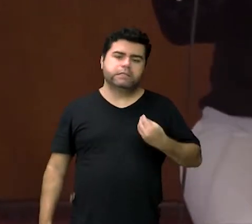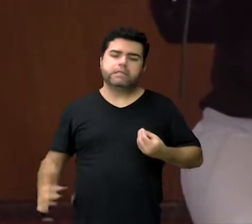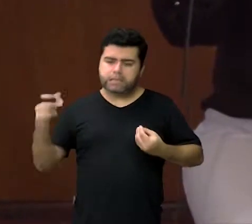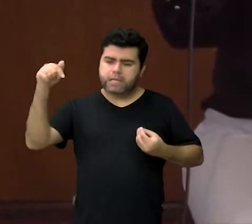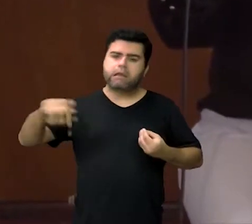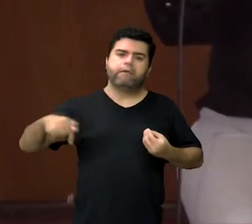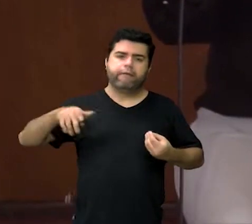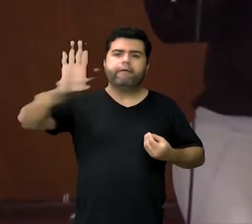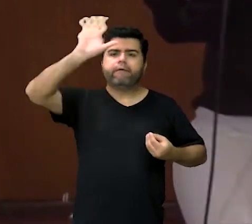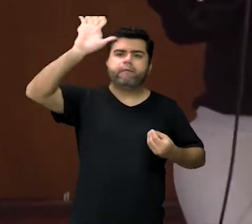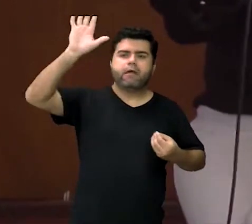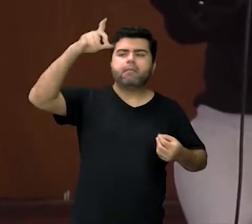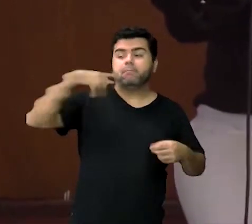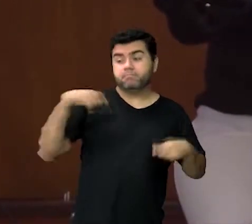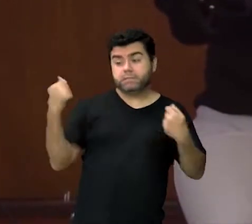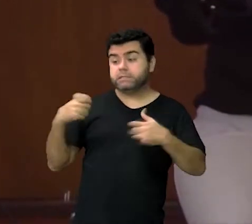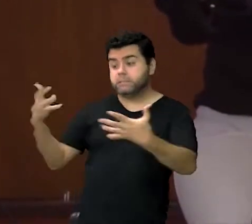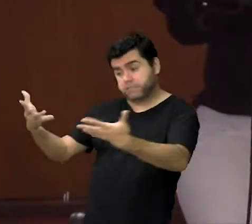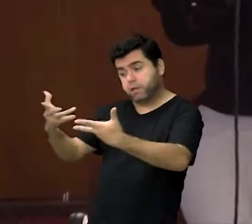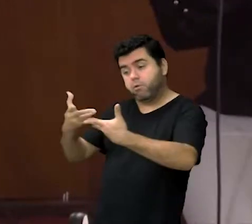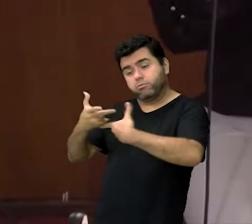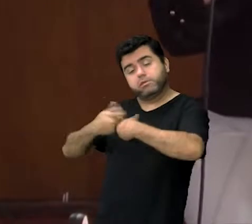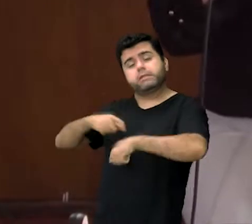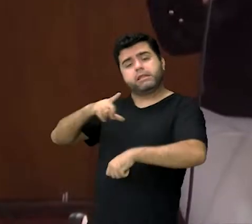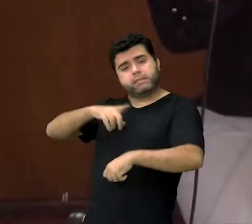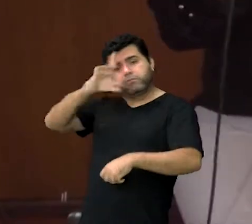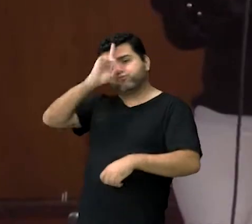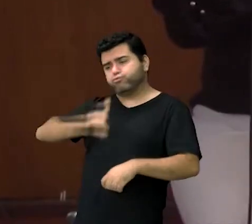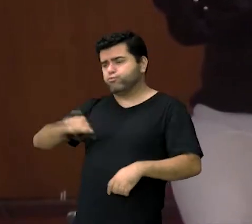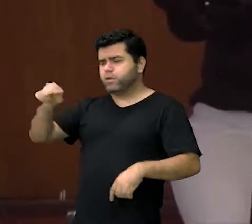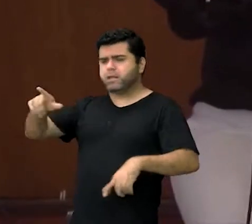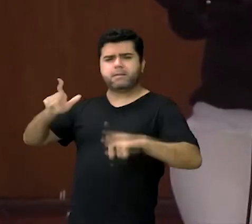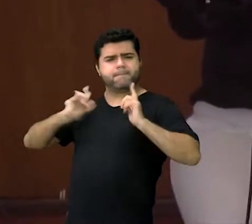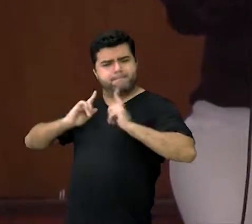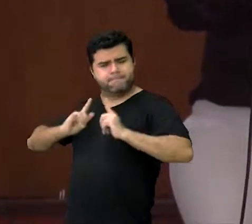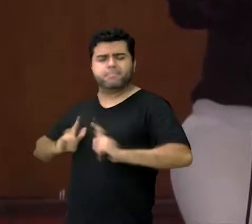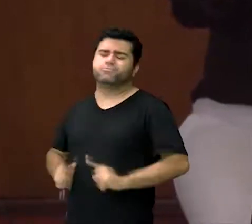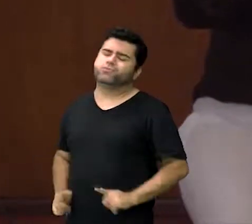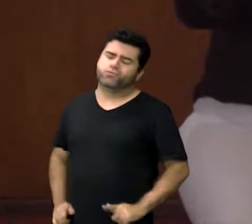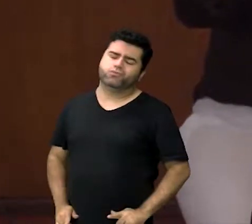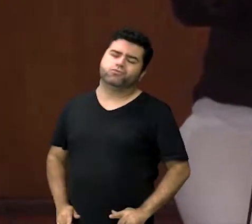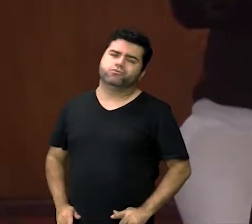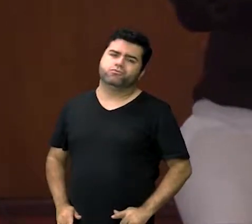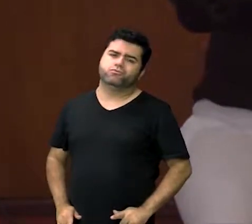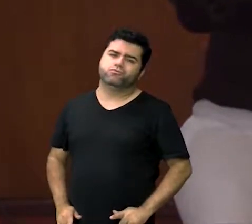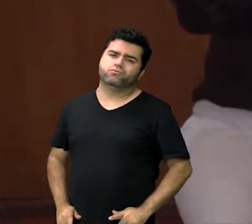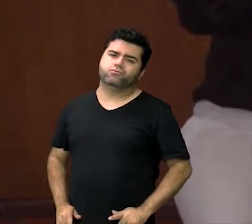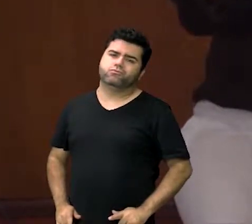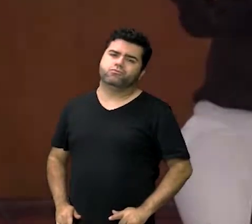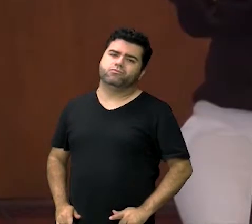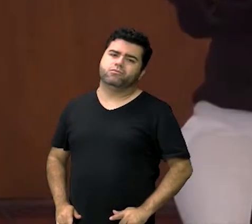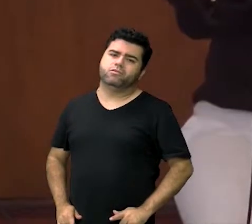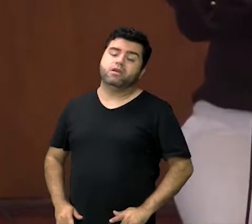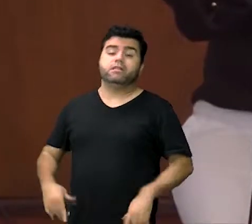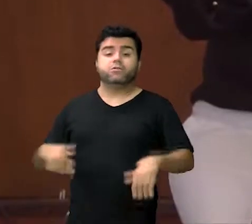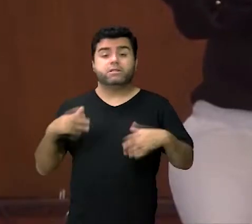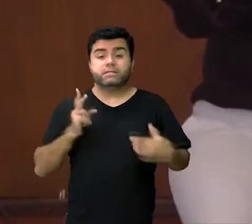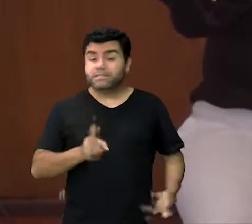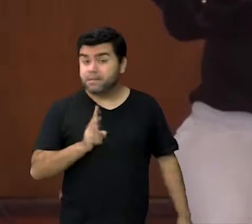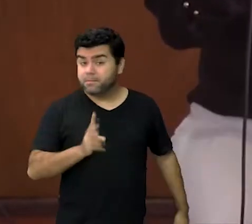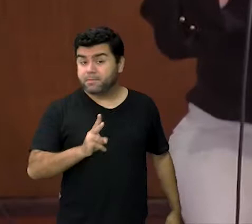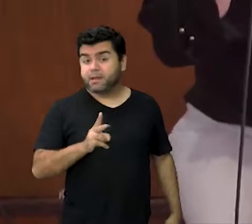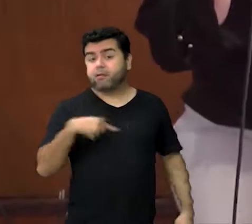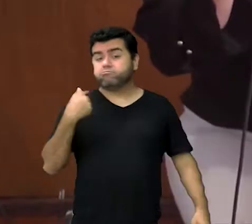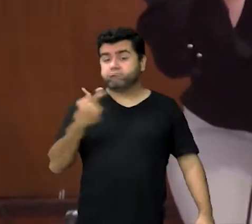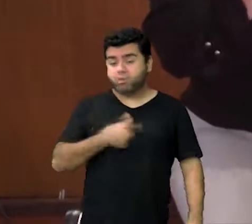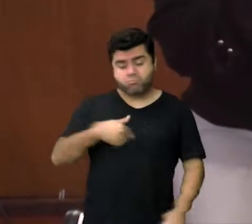ser acolhidas, elas têm direito e elas merecem. Então, acho que todo momento que pudermos estar